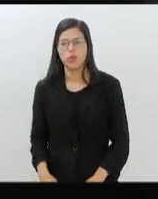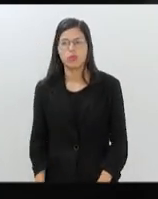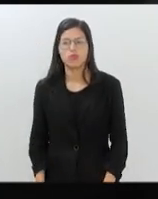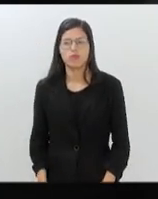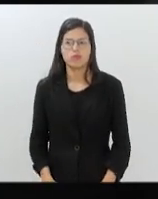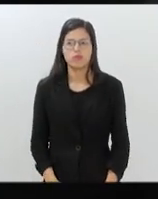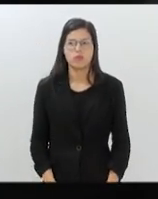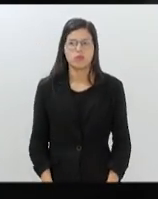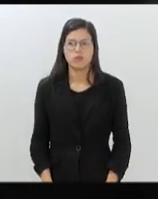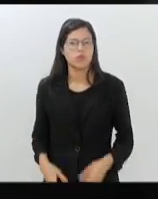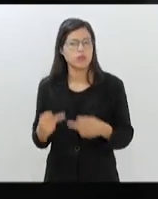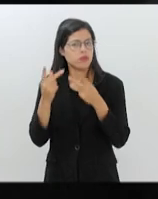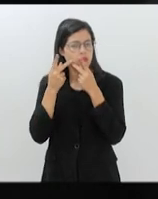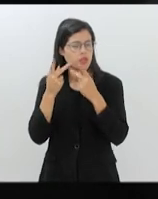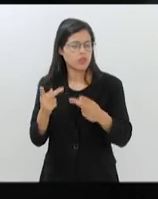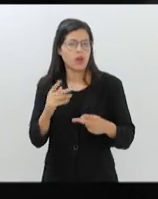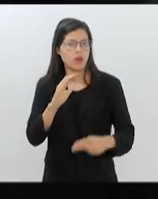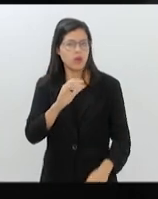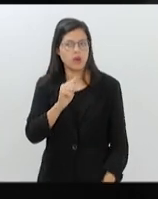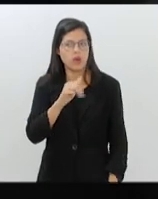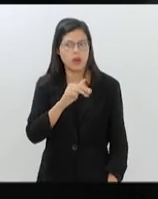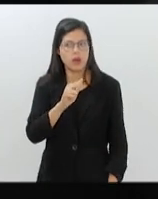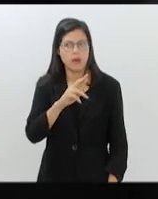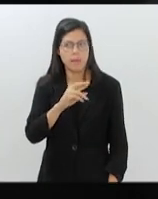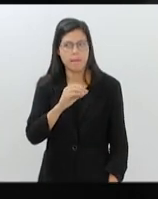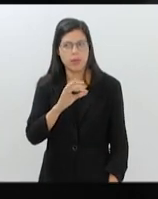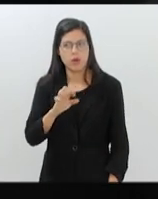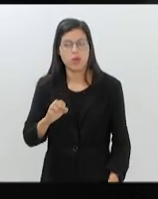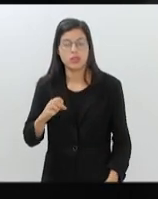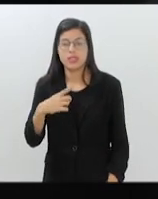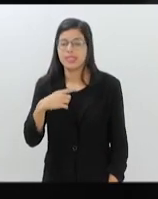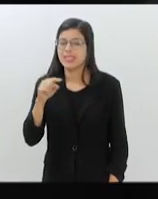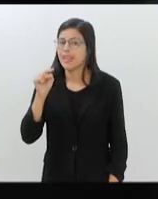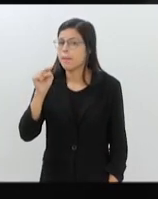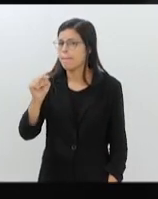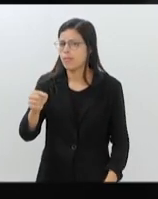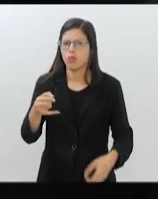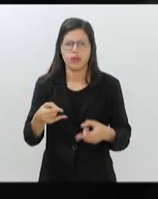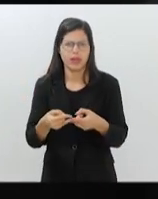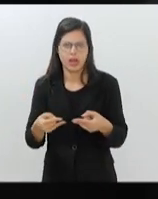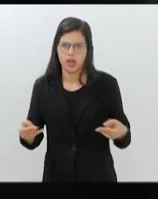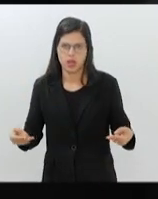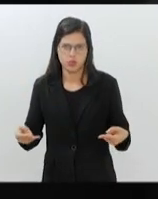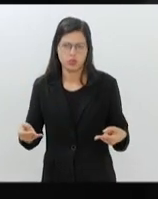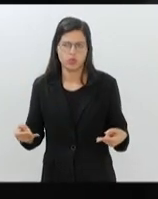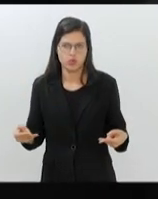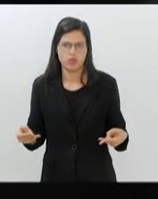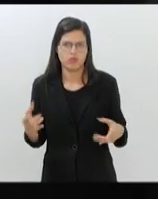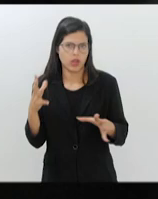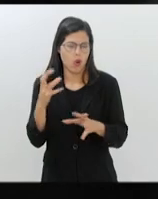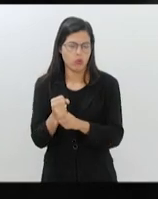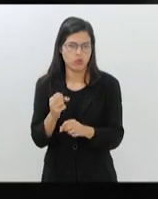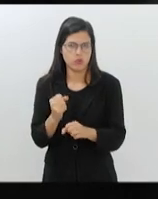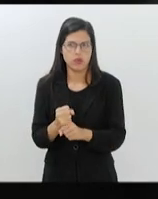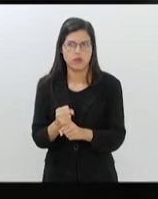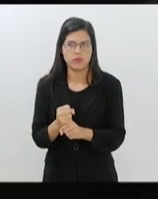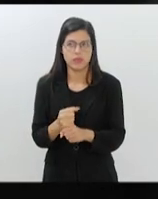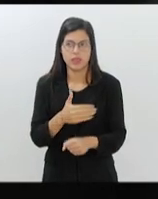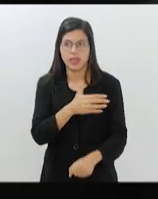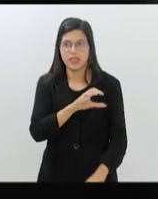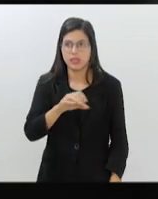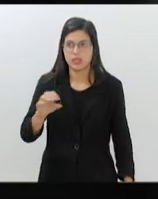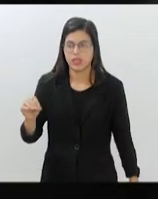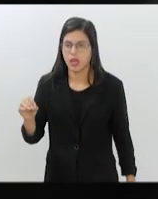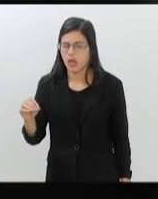precisava ser só artista tem 1000 ingressos o camarote Total 100